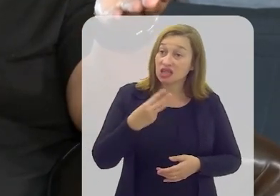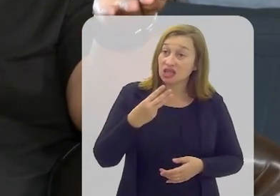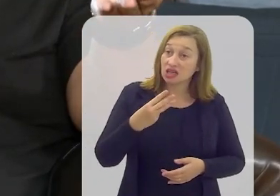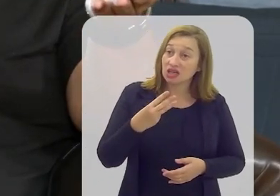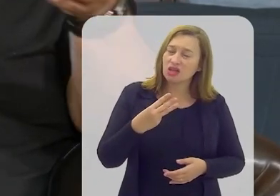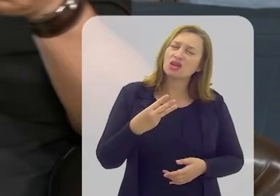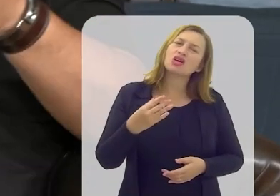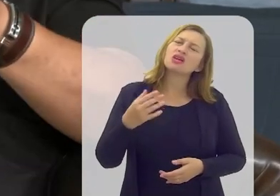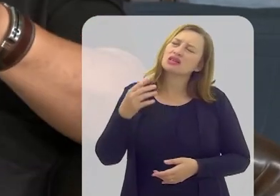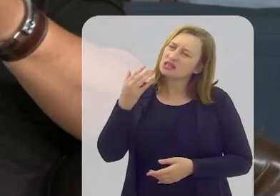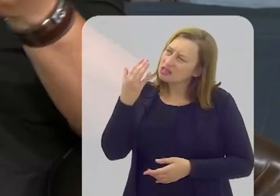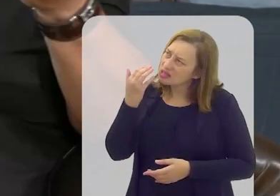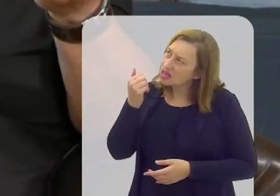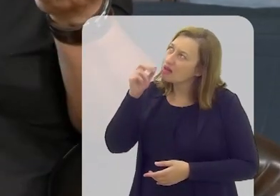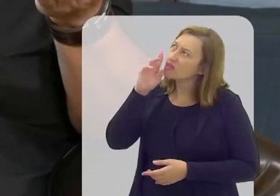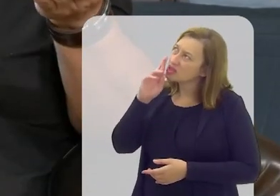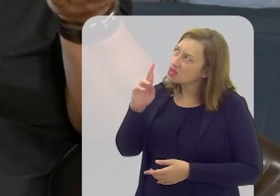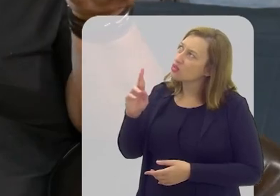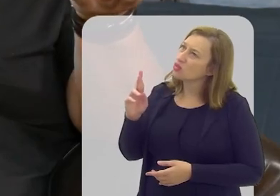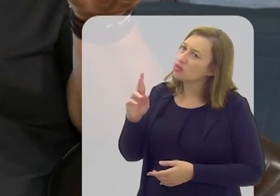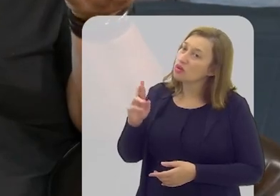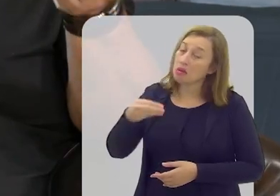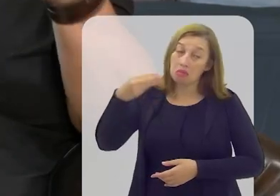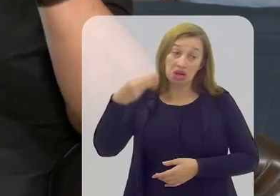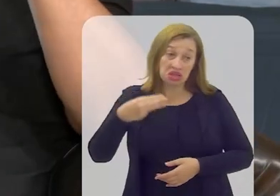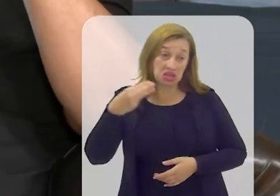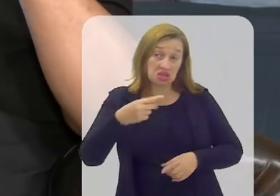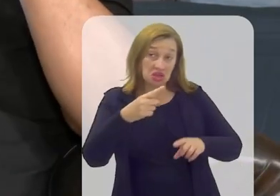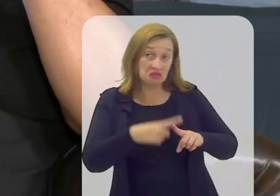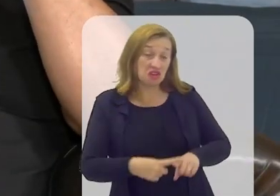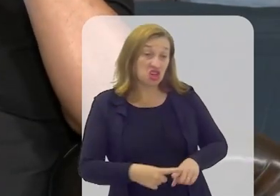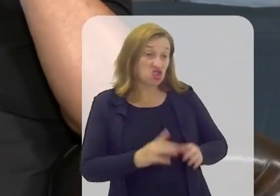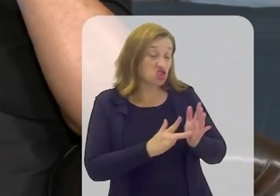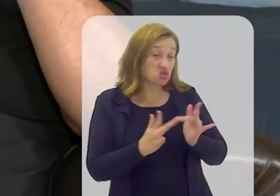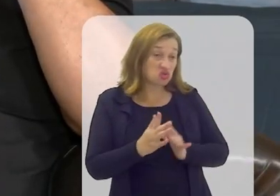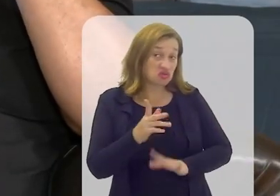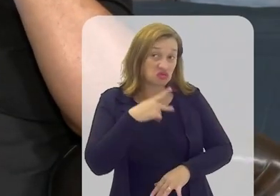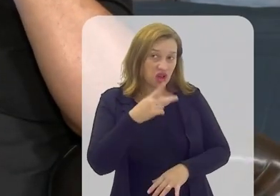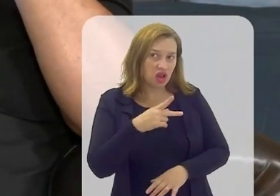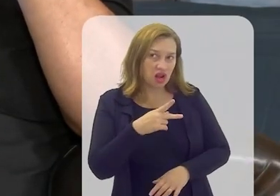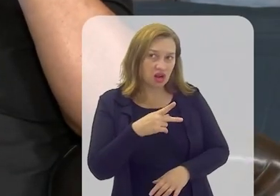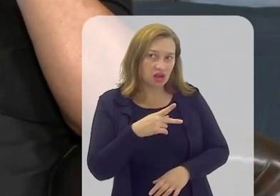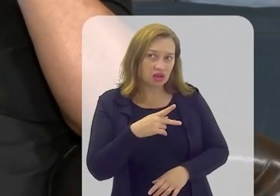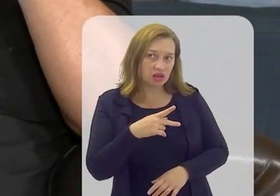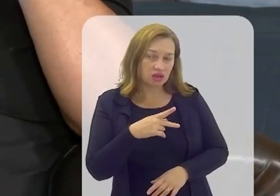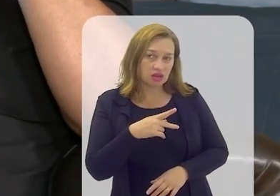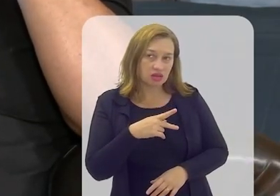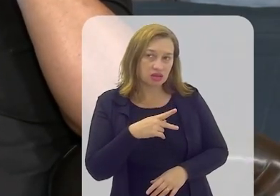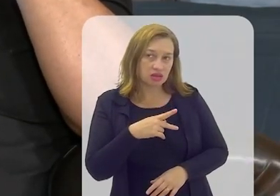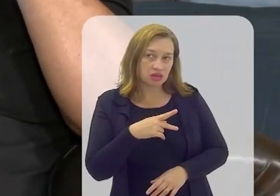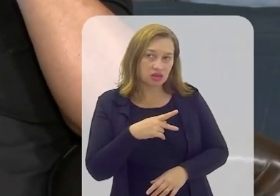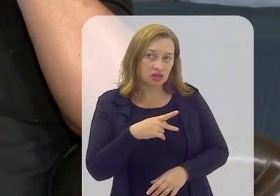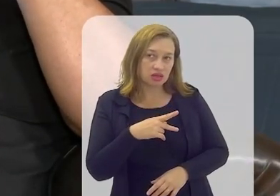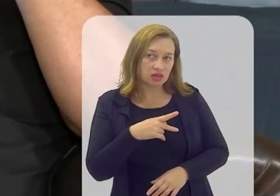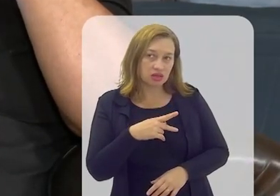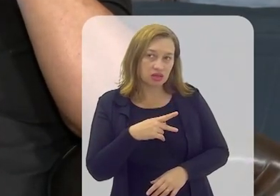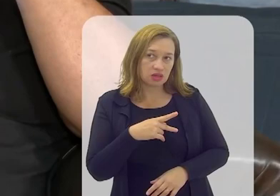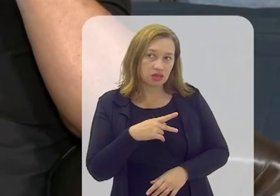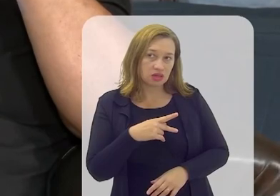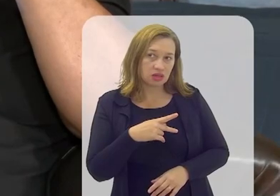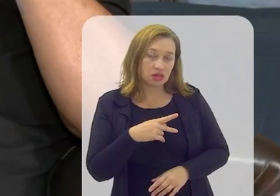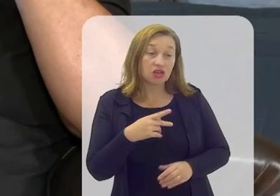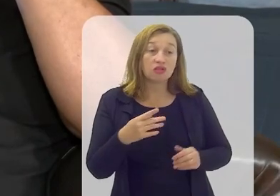justa. Na terceira vez, ele diz, tu sabes, Senhor. Pela terceira vez, Jesus fala o seguinte para ele,